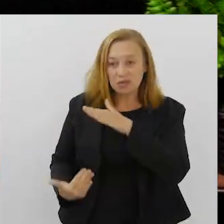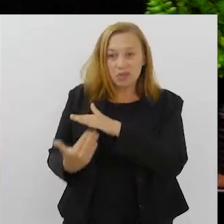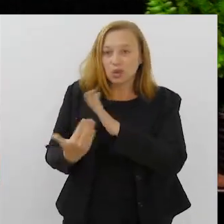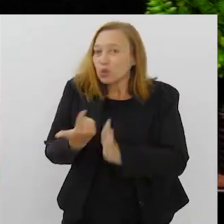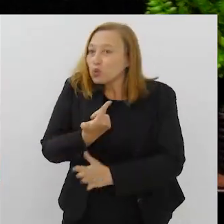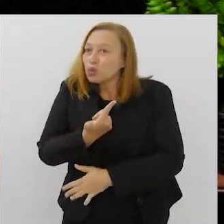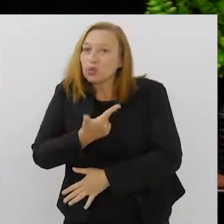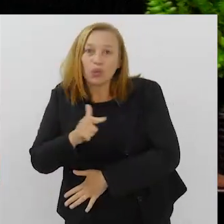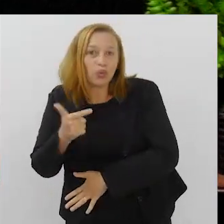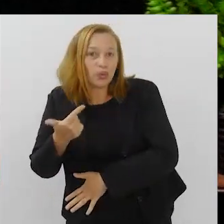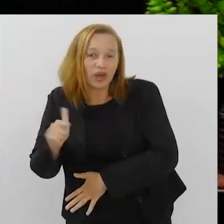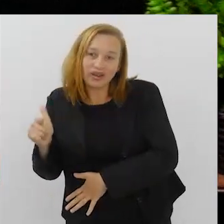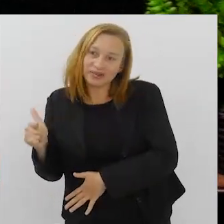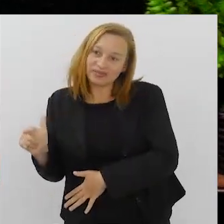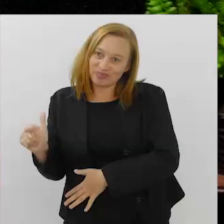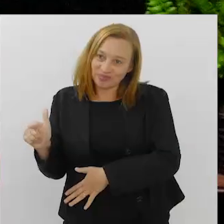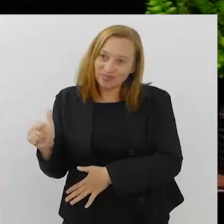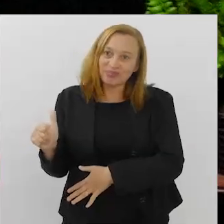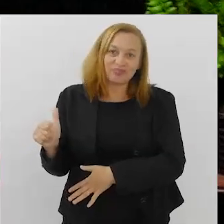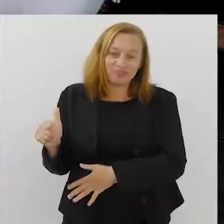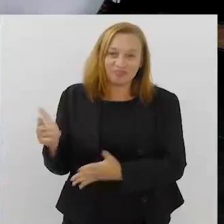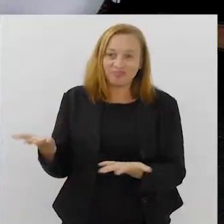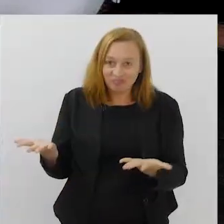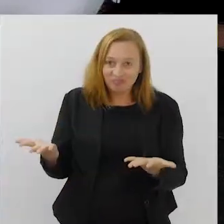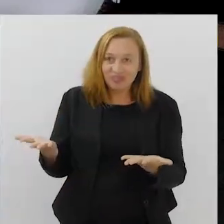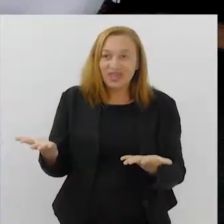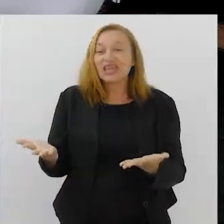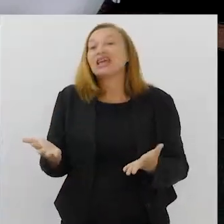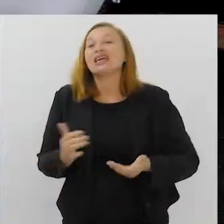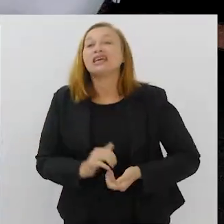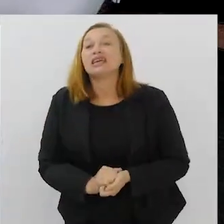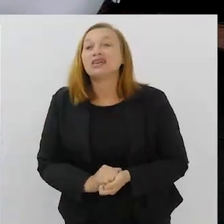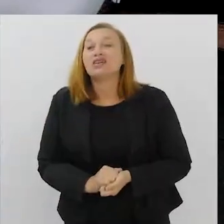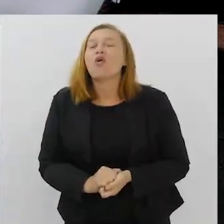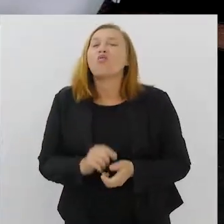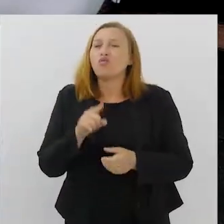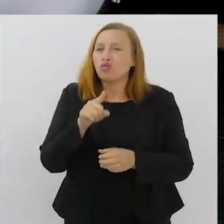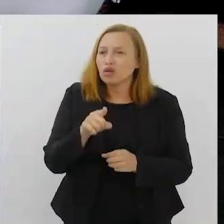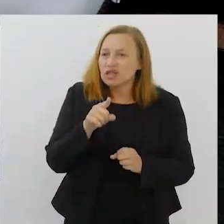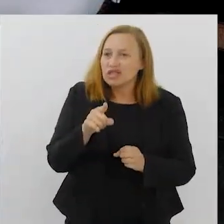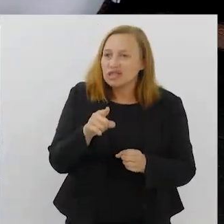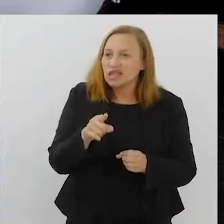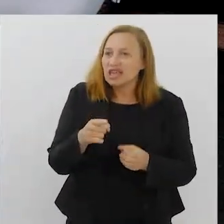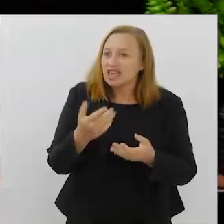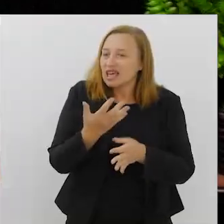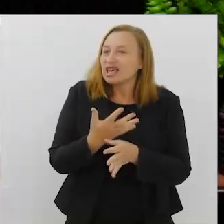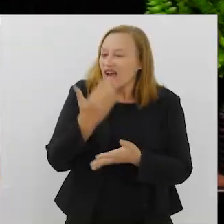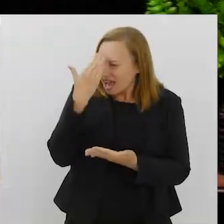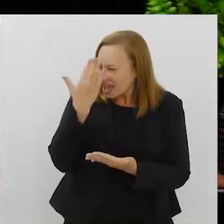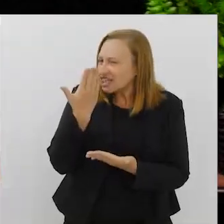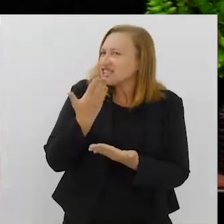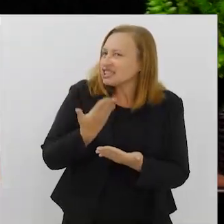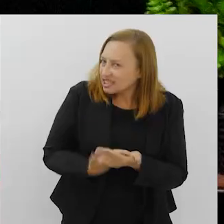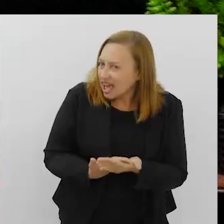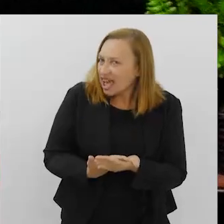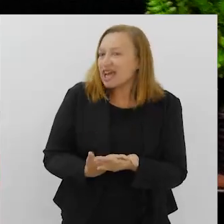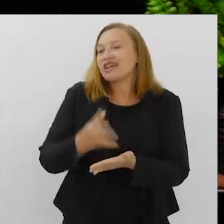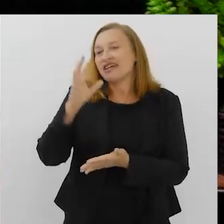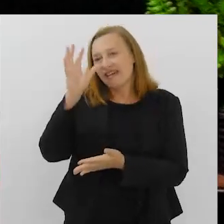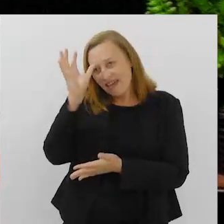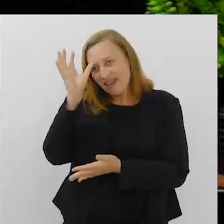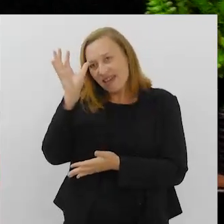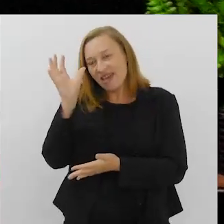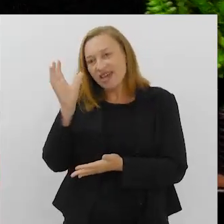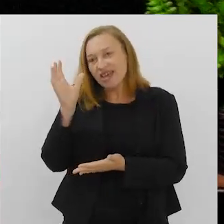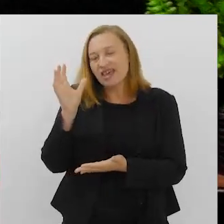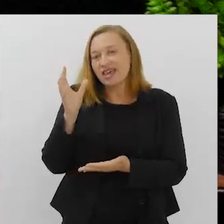você ainda, com a idade que for, né, você colocar em prática, você acreditar em realizar o